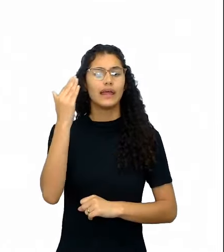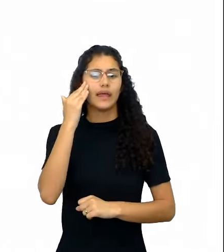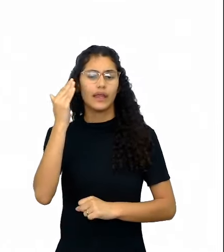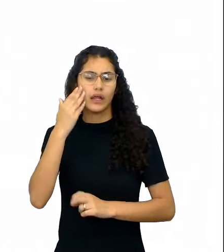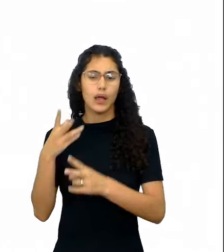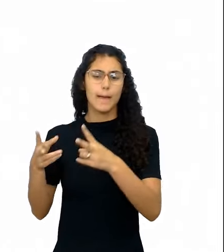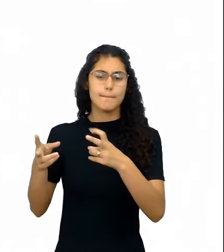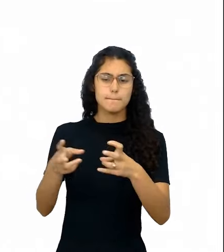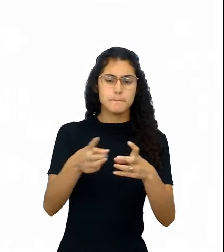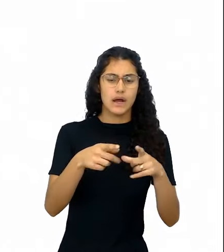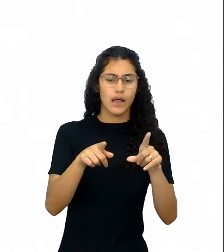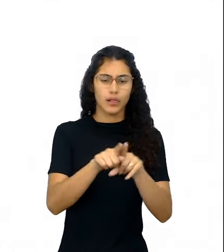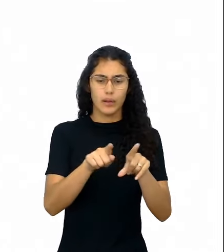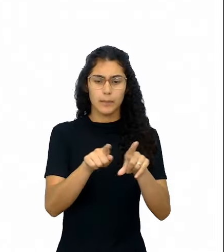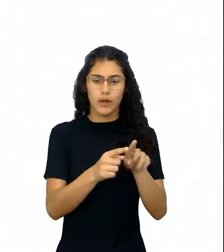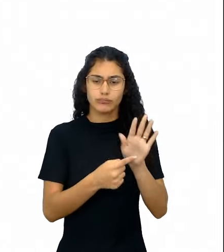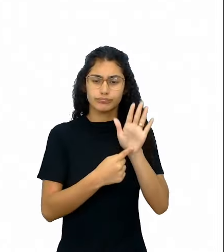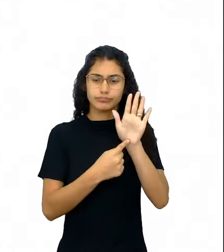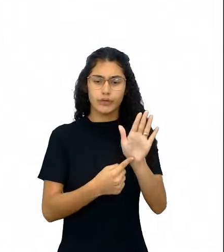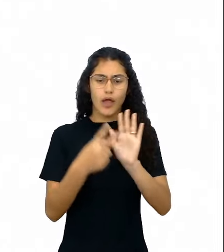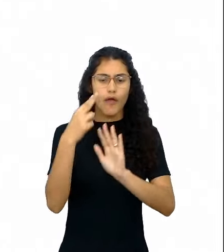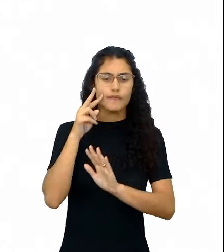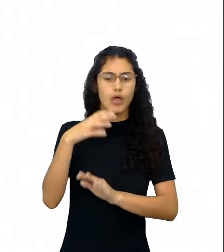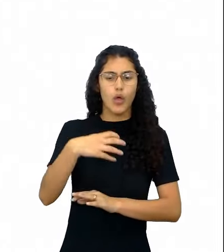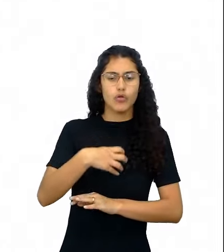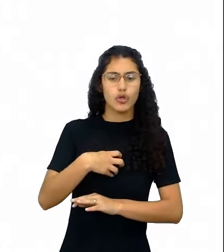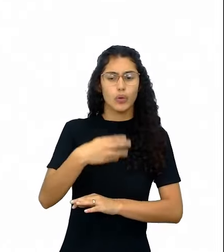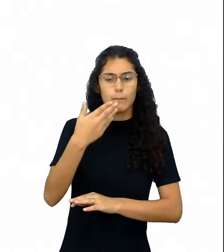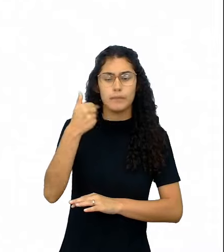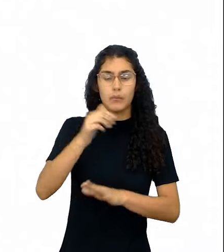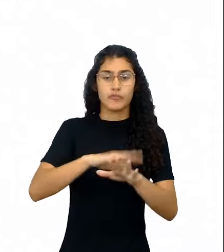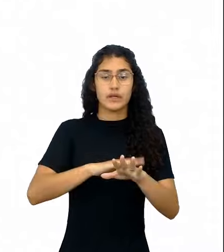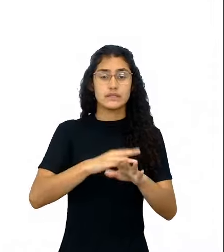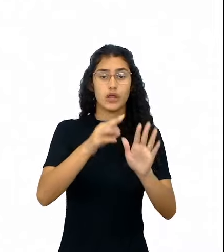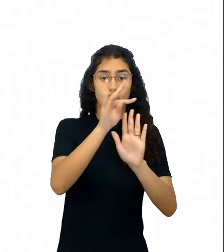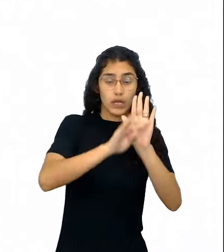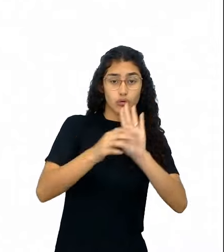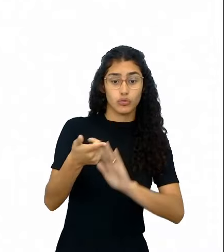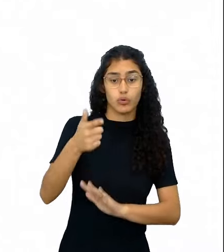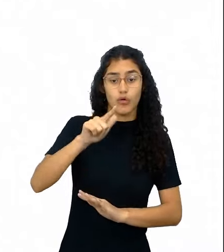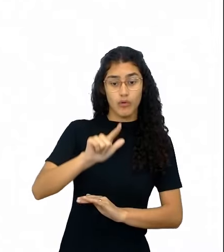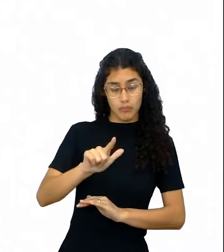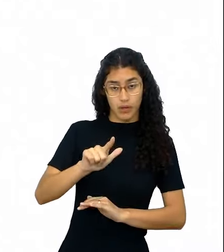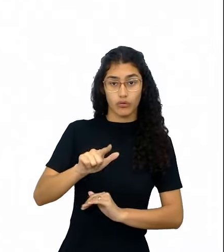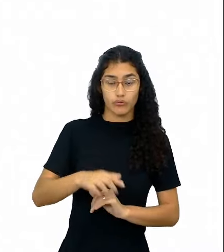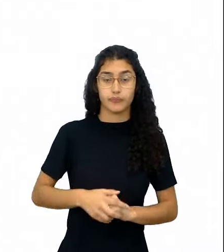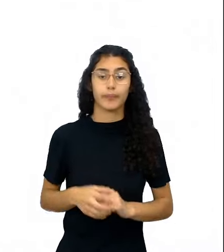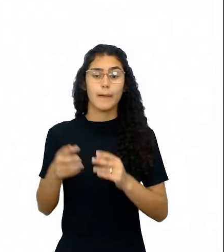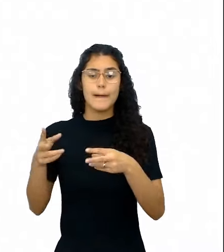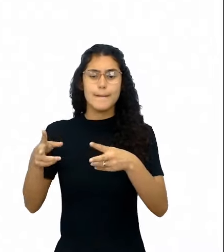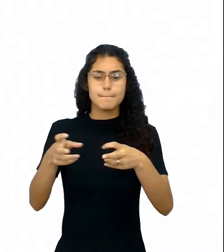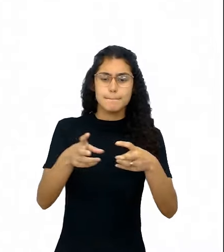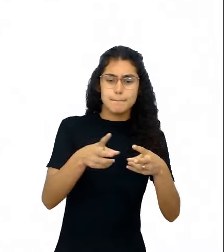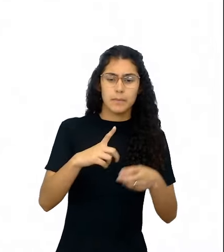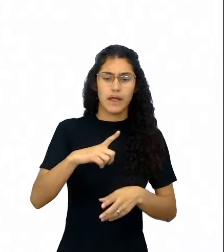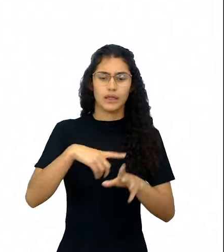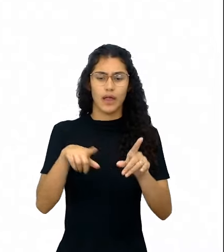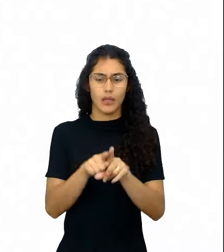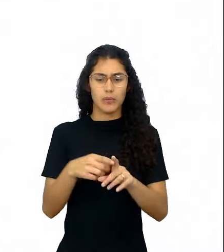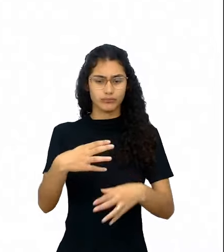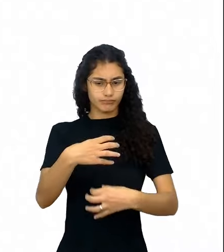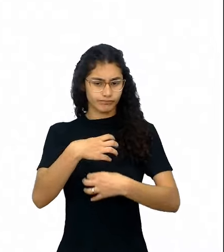de linguagem, evidenciar mecanismos de reconstrução do texto e dos seus sentidos, analisar os efeitos de